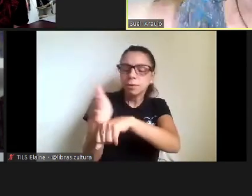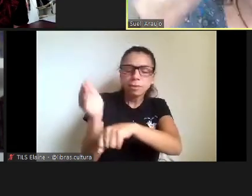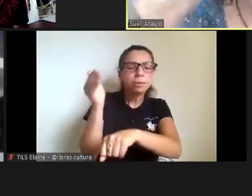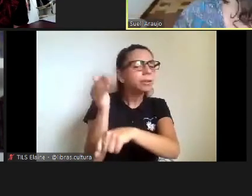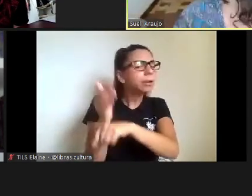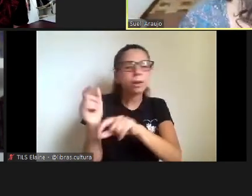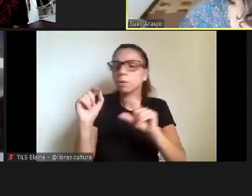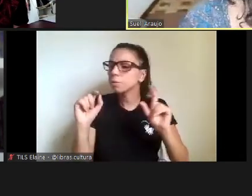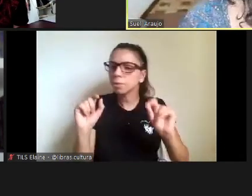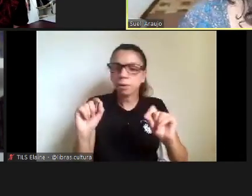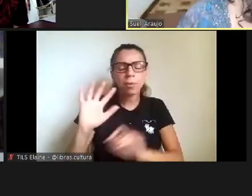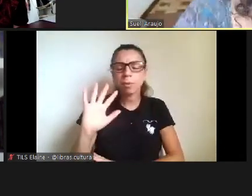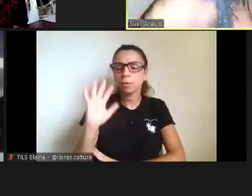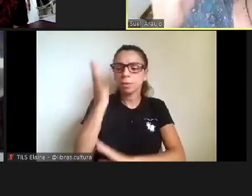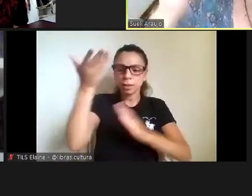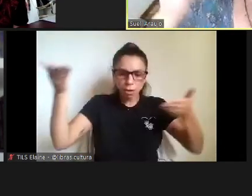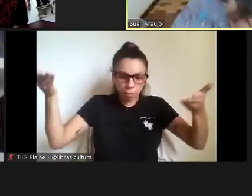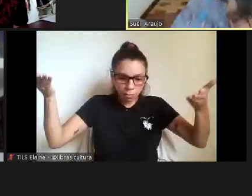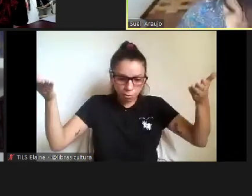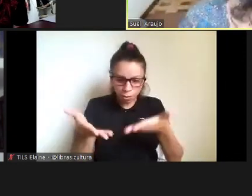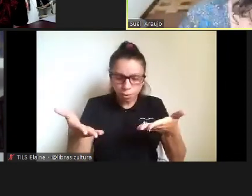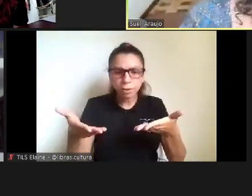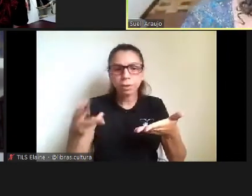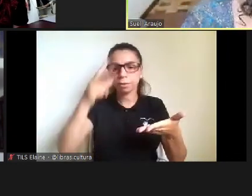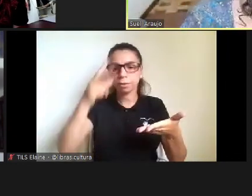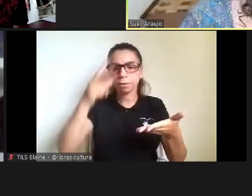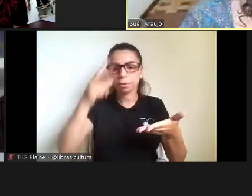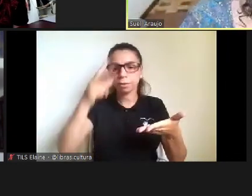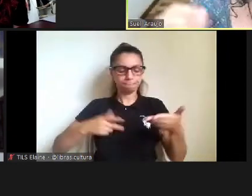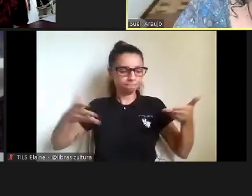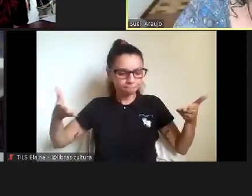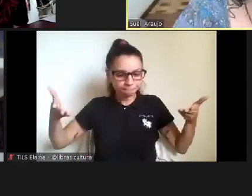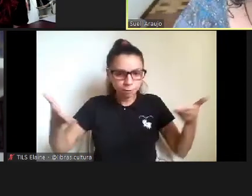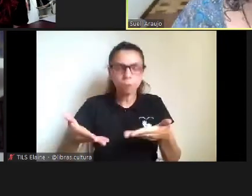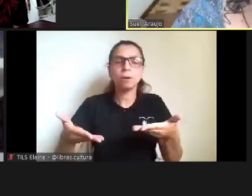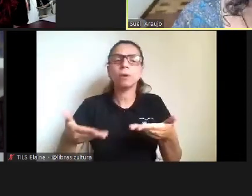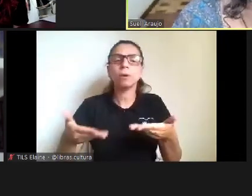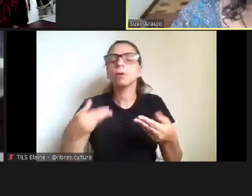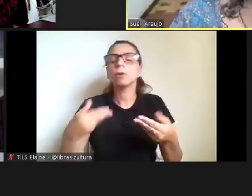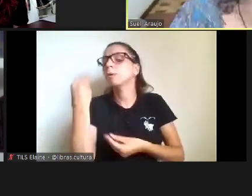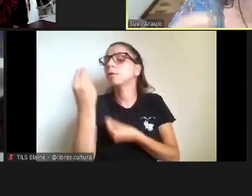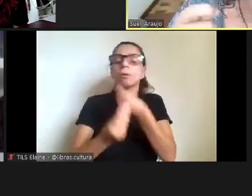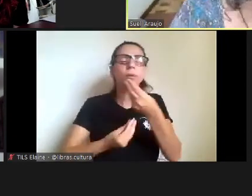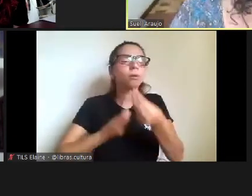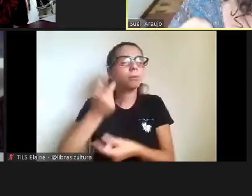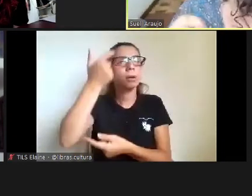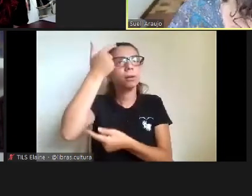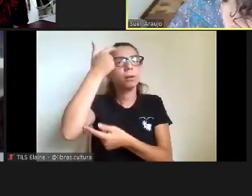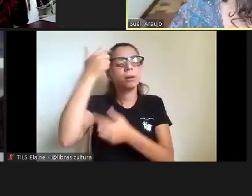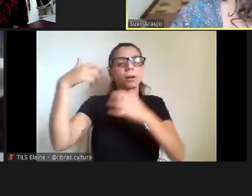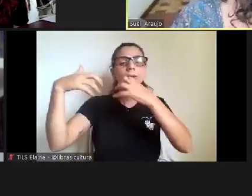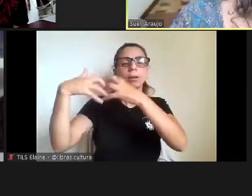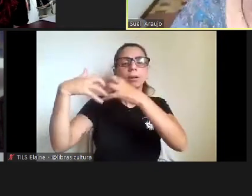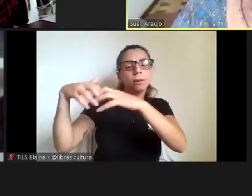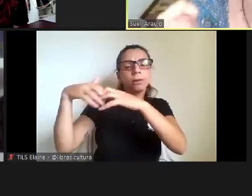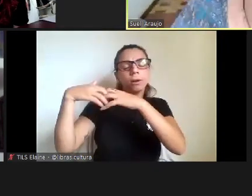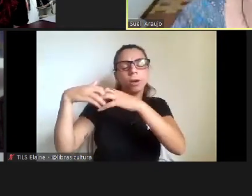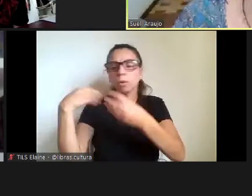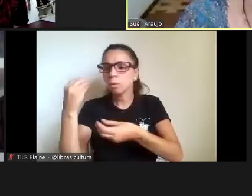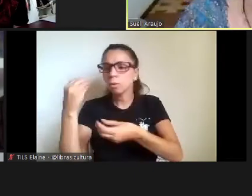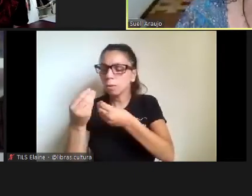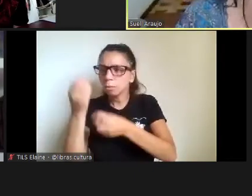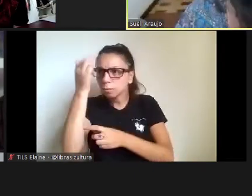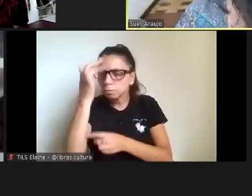acontece agora, quem somos agora, como podemos pensar e o que podemos dizer e como